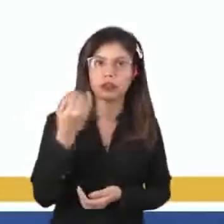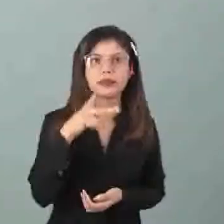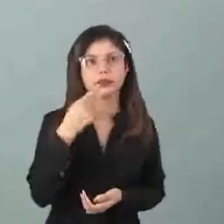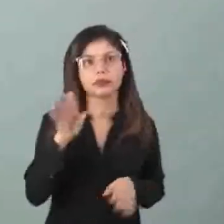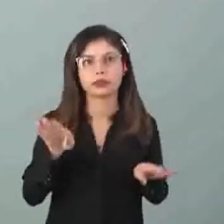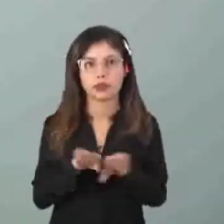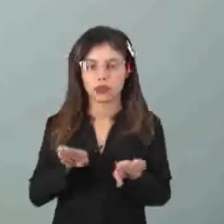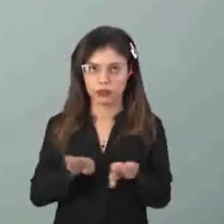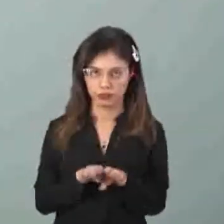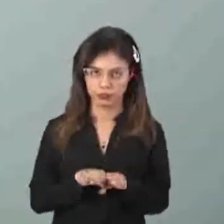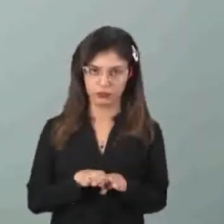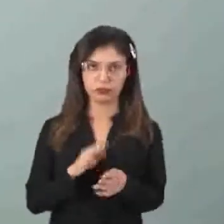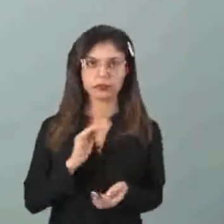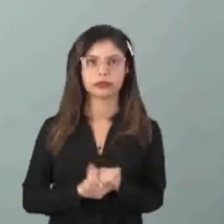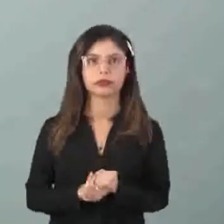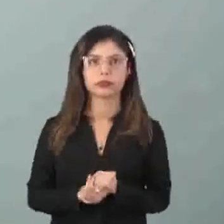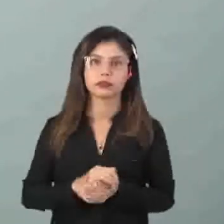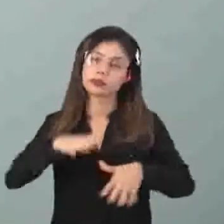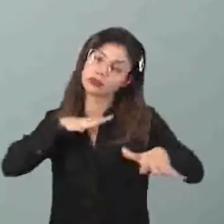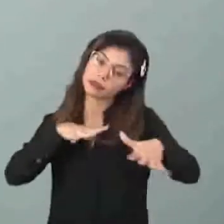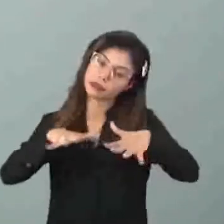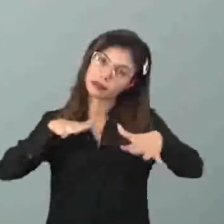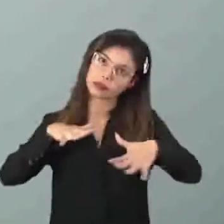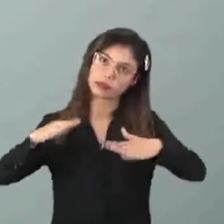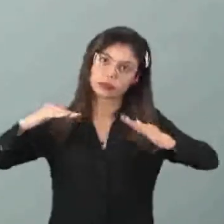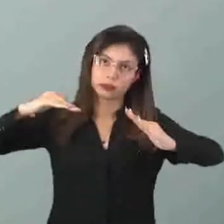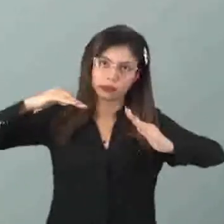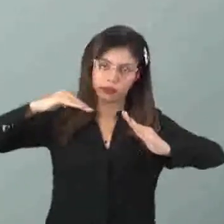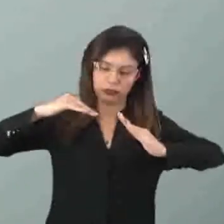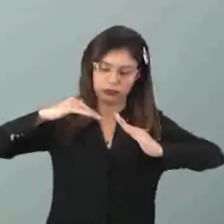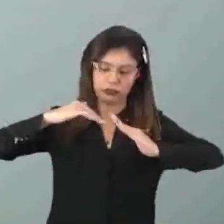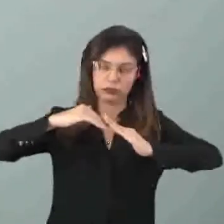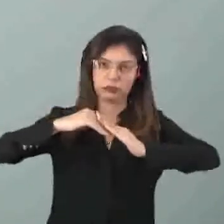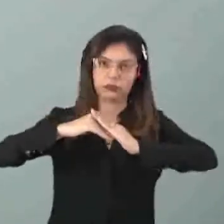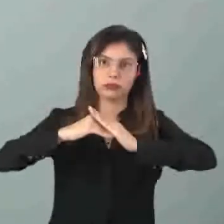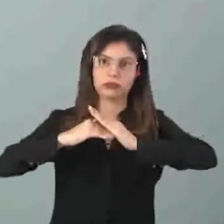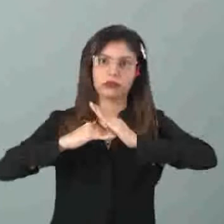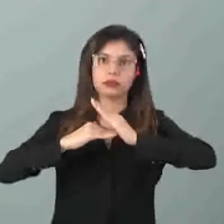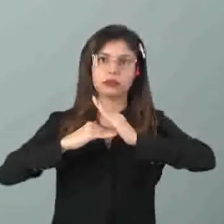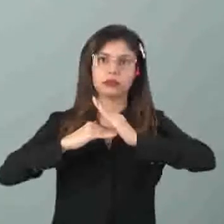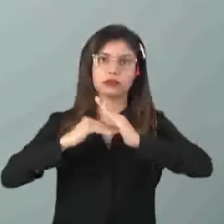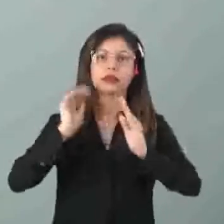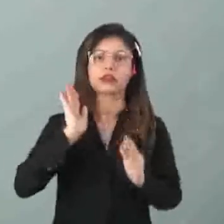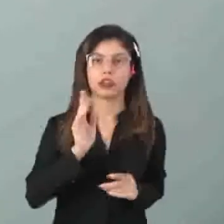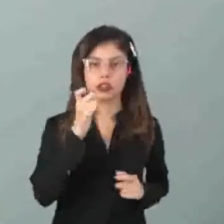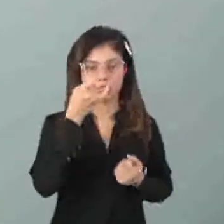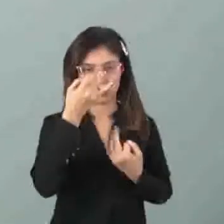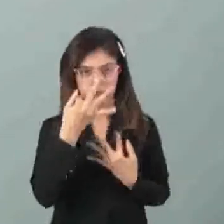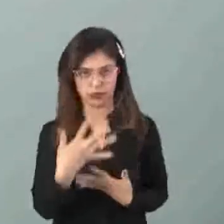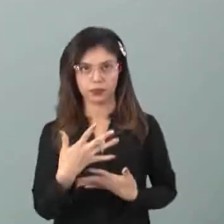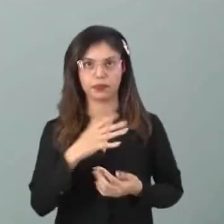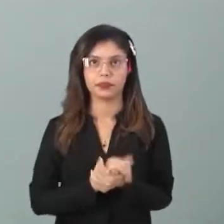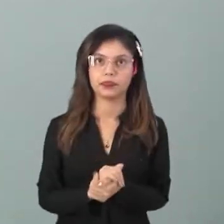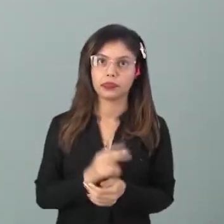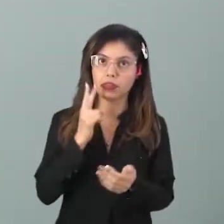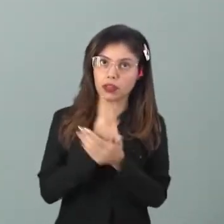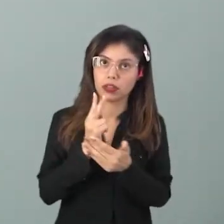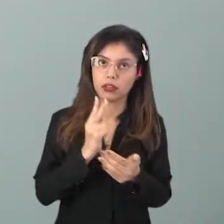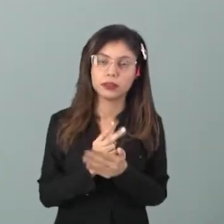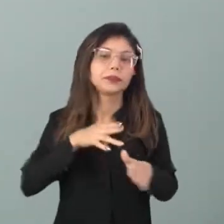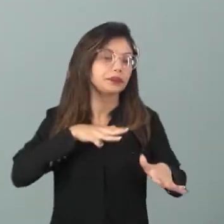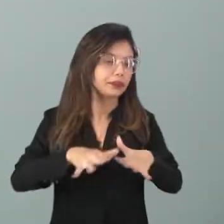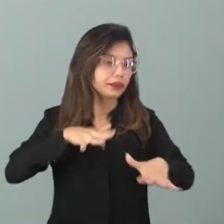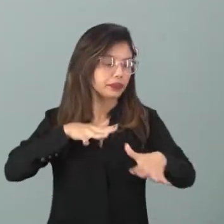falar também sobre as atividades das placas tectônicas. A gente já comentou bastante sobre as placas tectônicas, né? Lembram que elas vão estar em